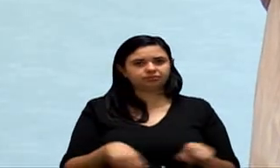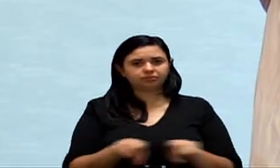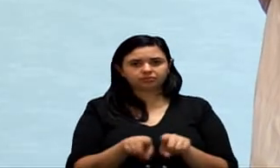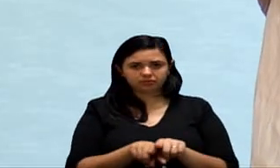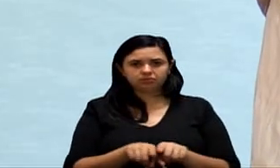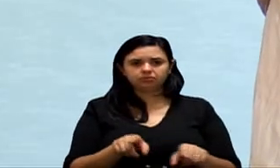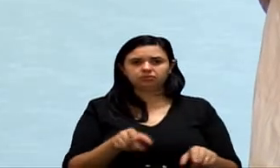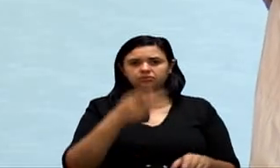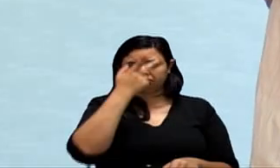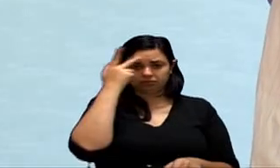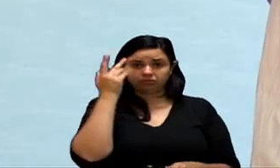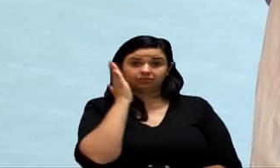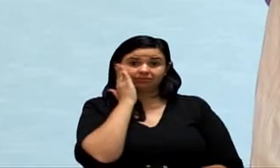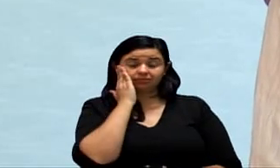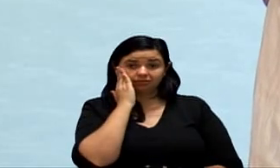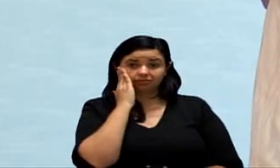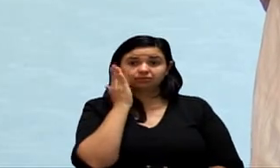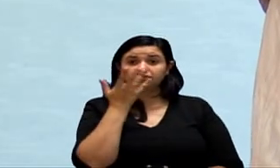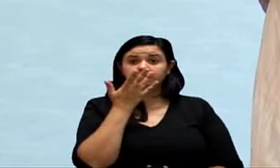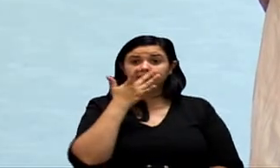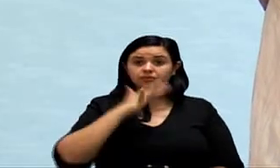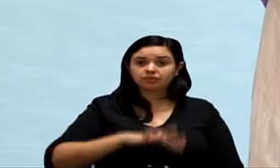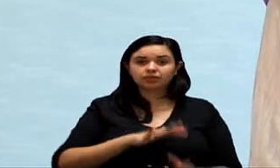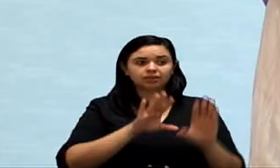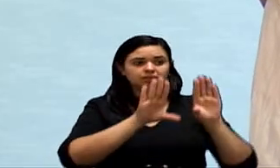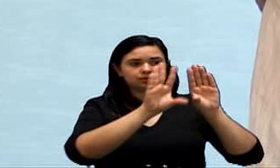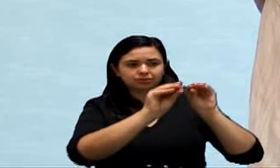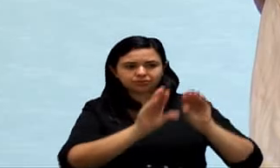seja física, sexualmente,